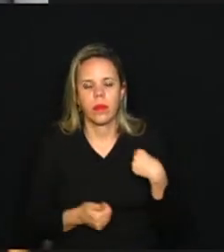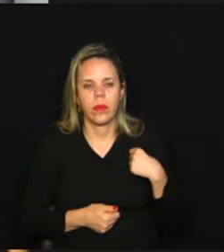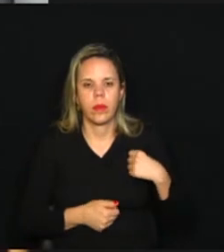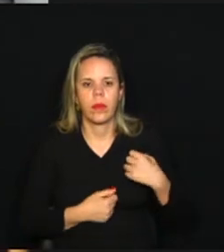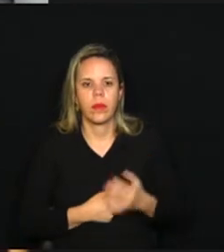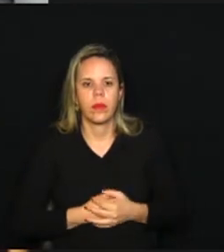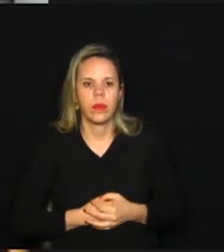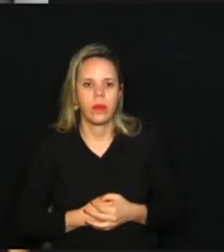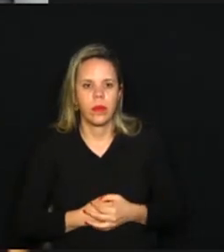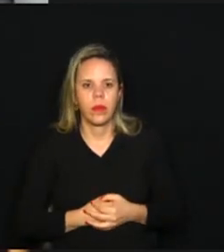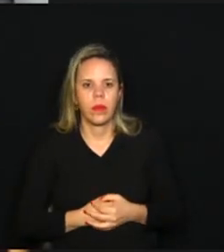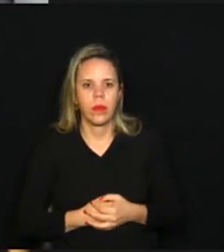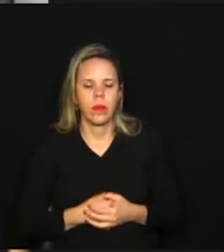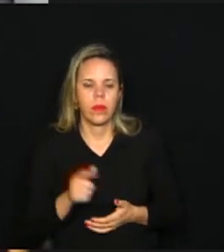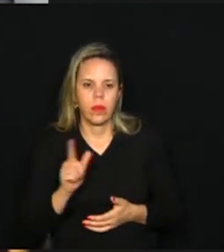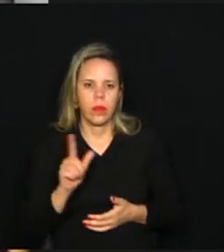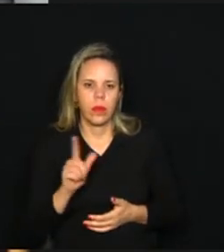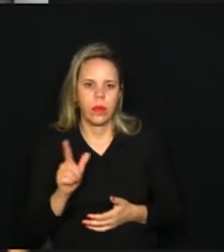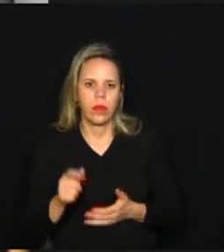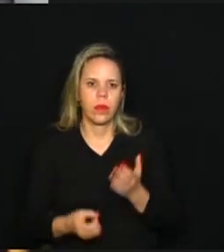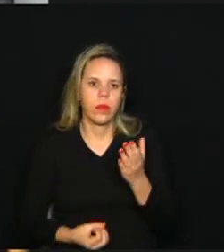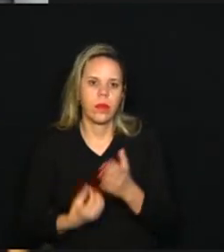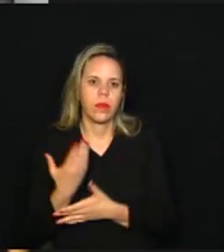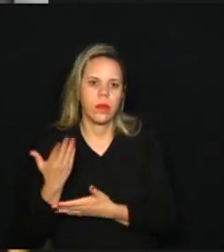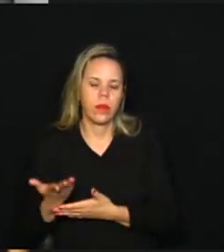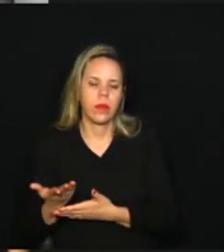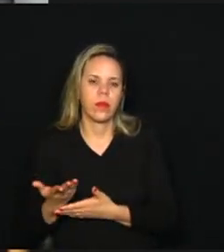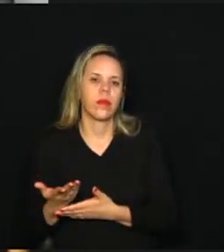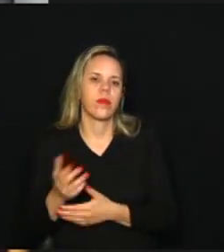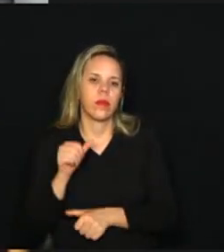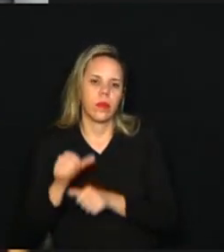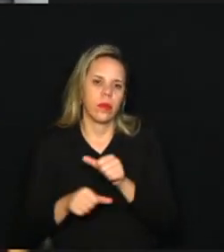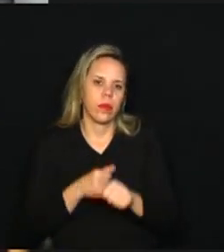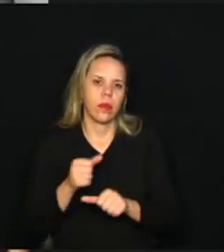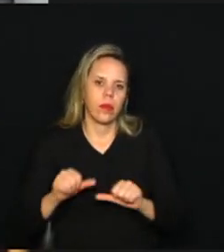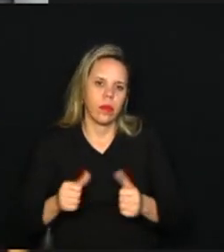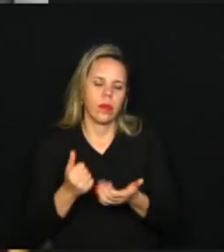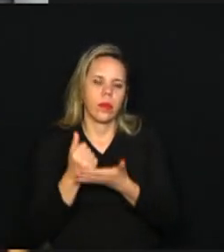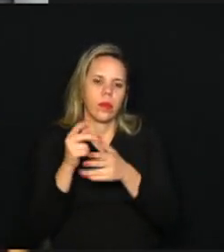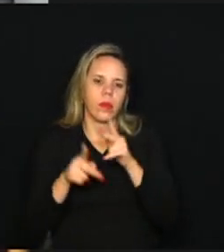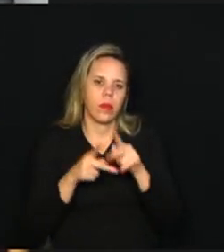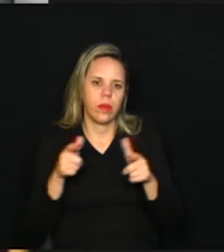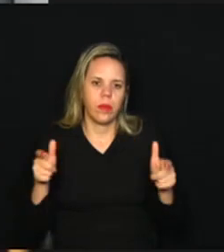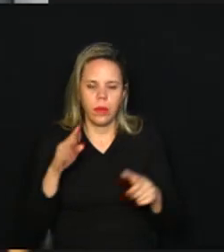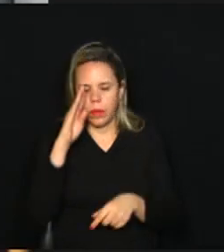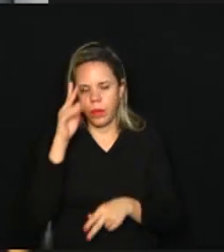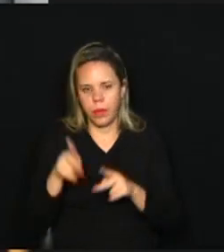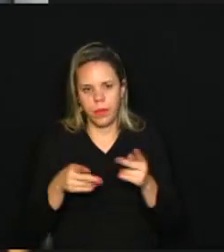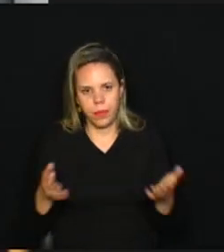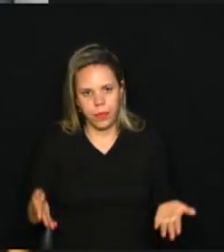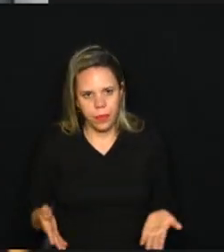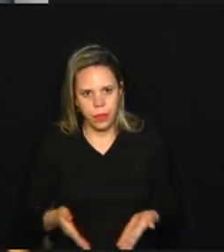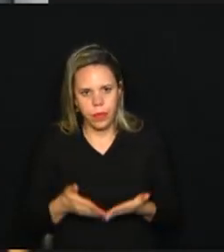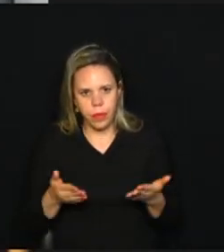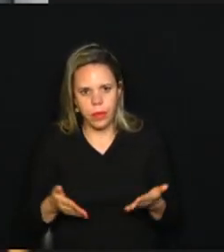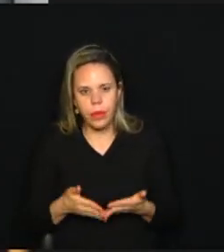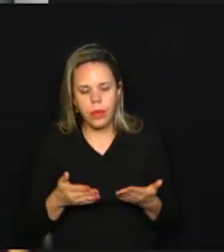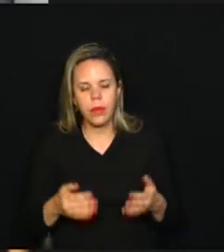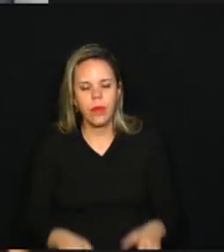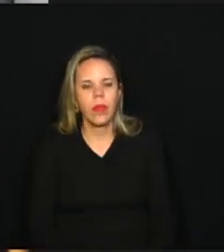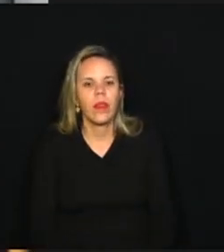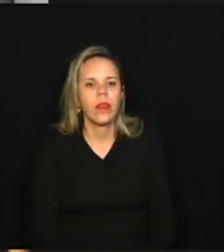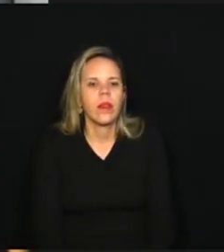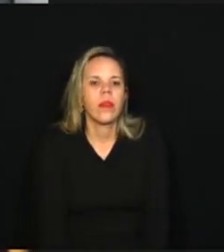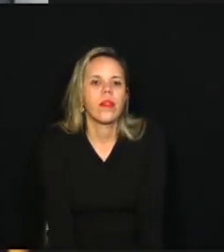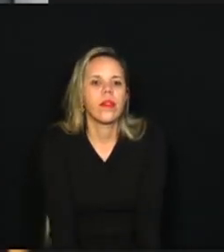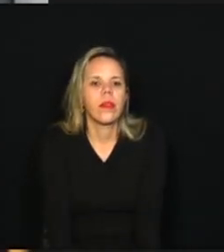né? E, obviamente, causar, né, um impacto importante na população, principalmente nas populações mais vulneráveis,